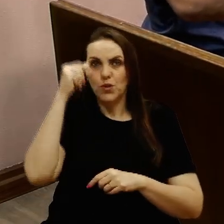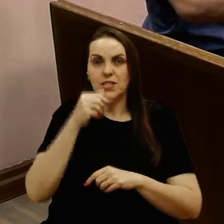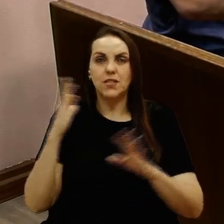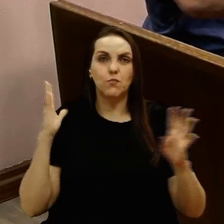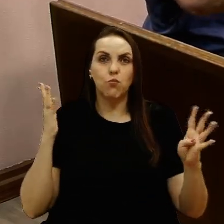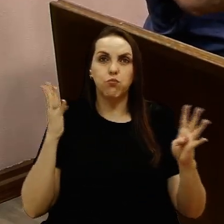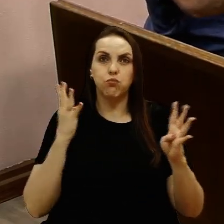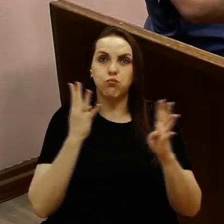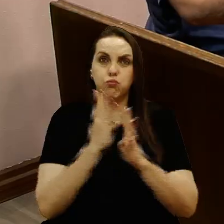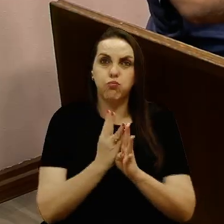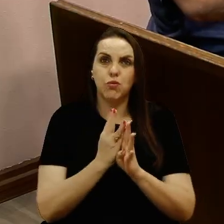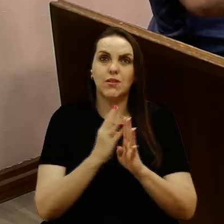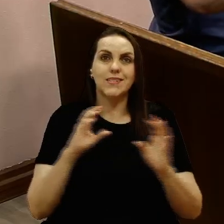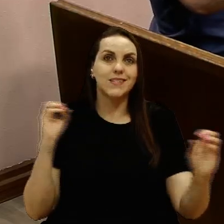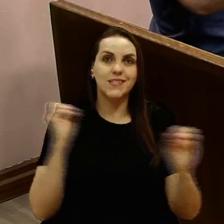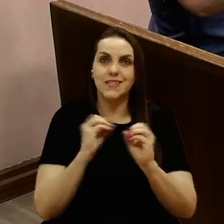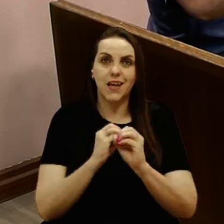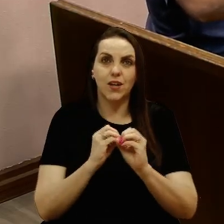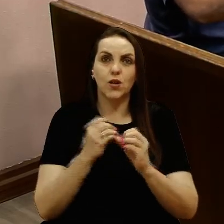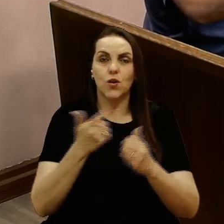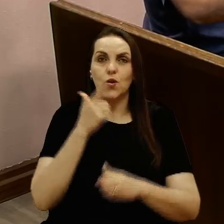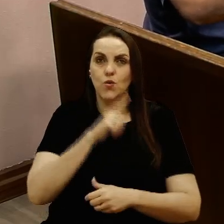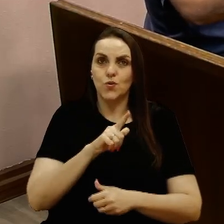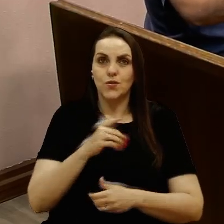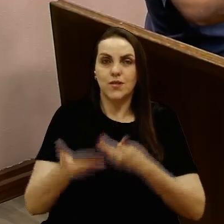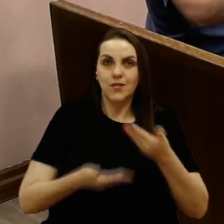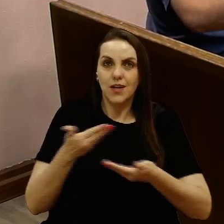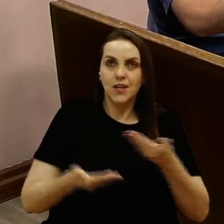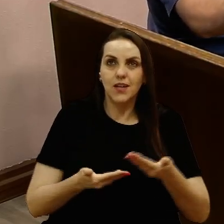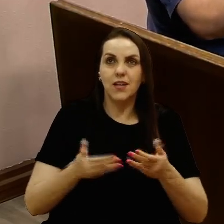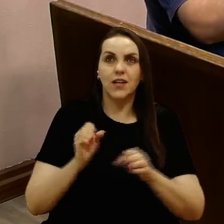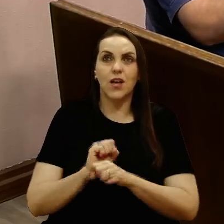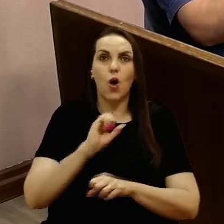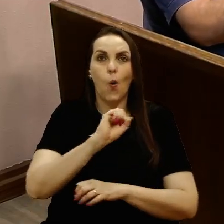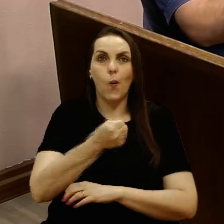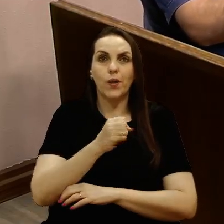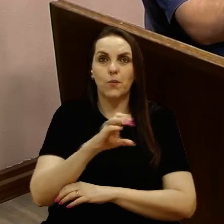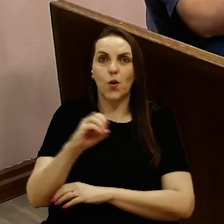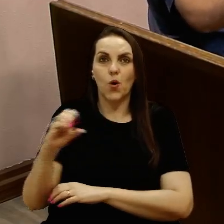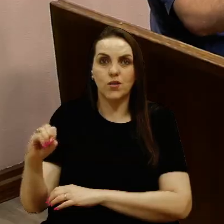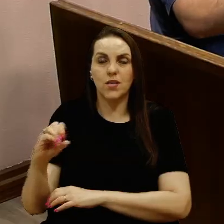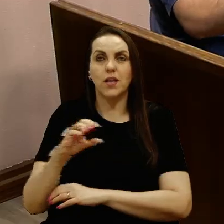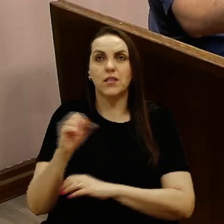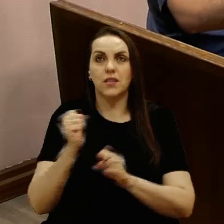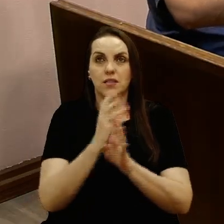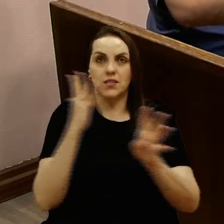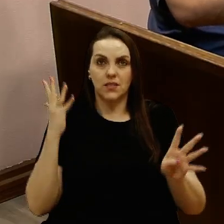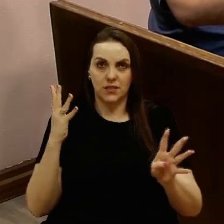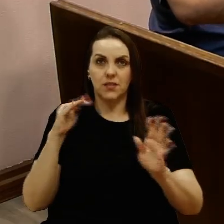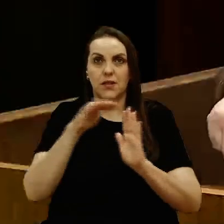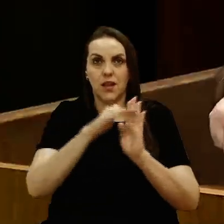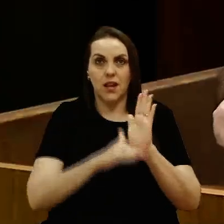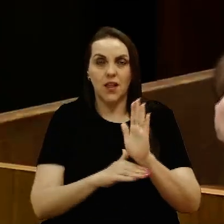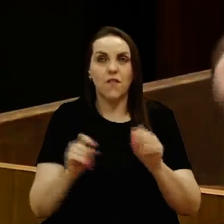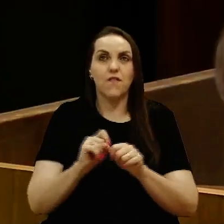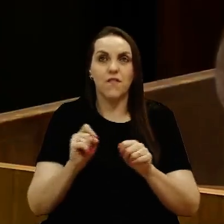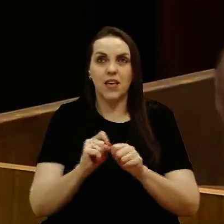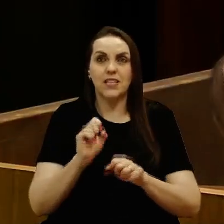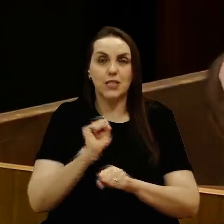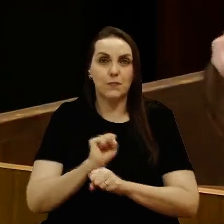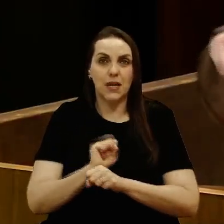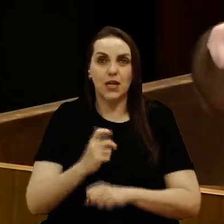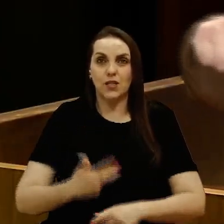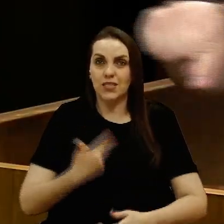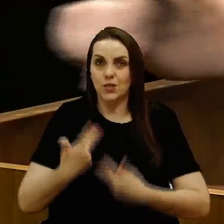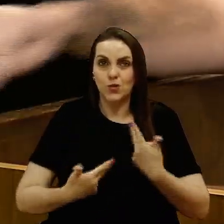consultas e cirurgias. Hoje nós temos 8.800 pessoas na lista de espera de cirurgias agendadas e não realizadas. Nós temos aproximadamente 70 mil